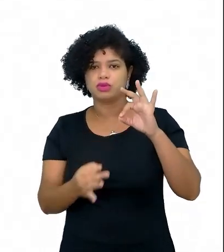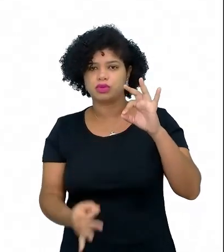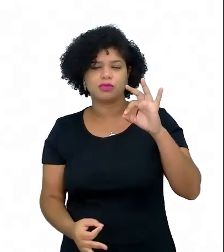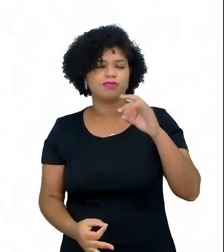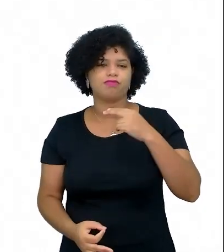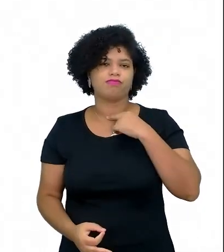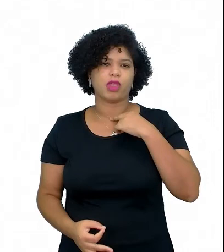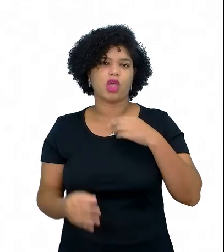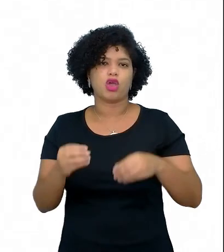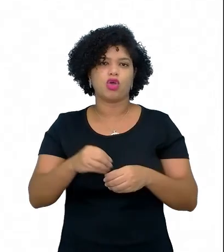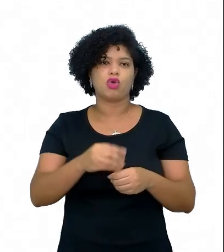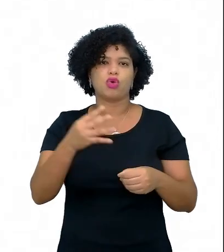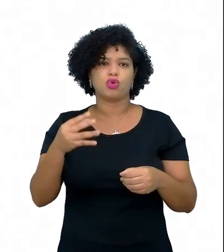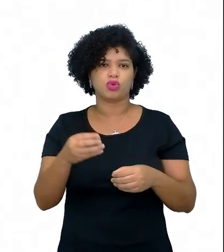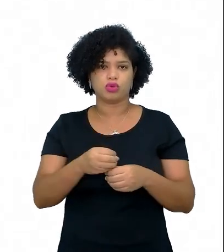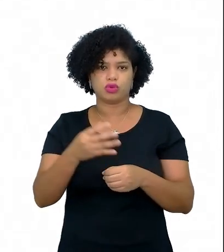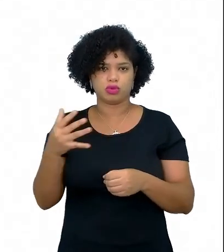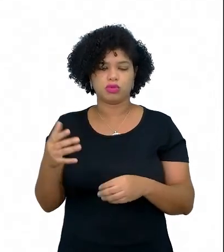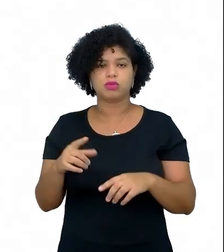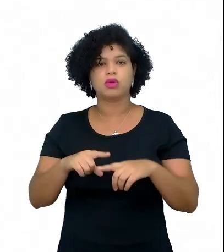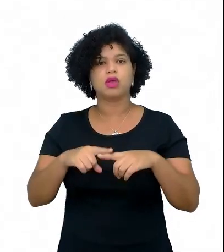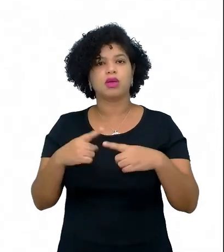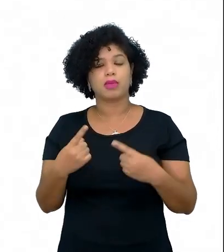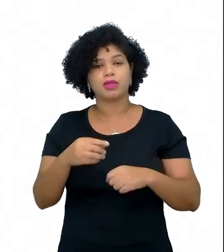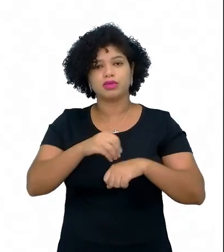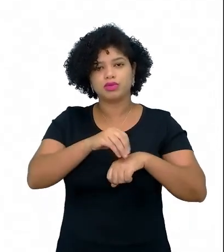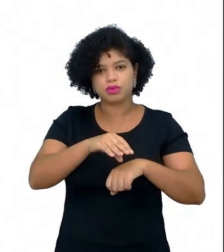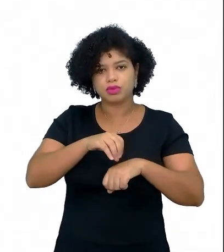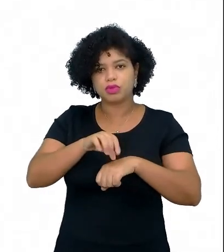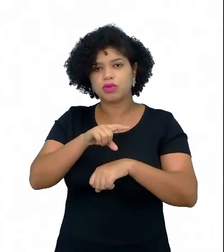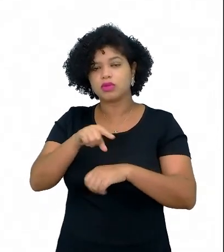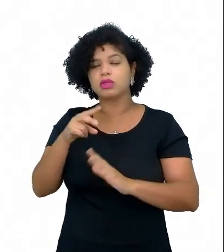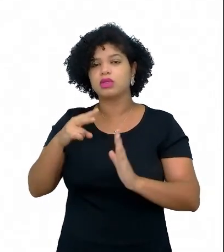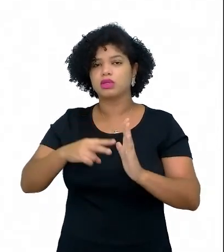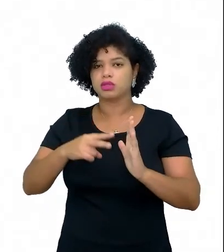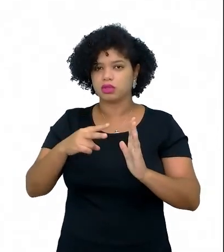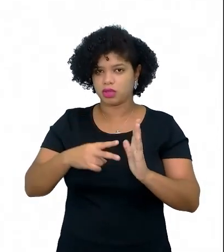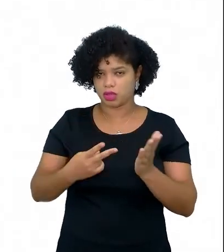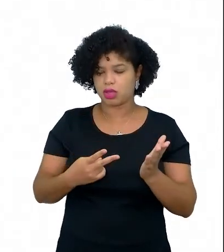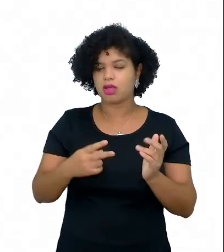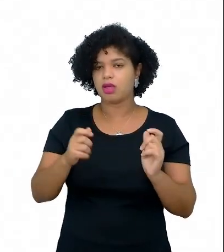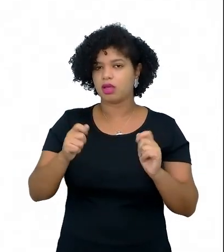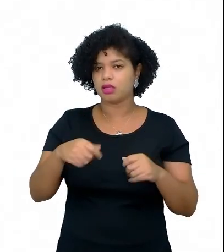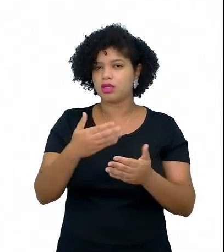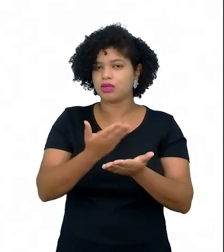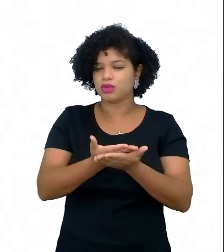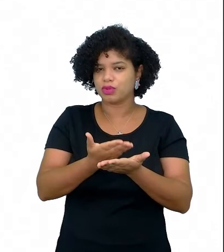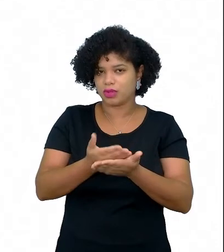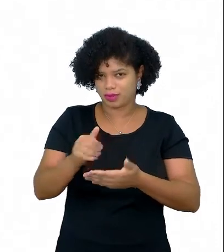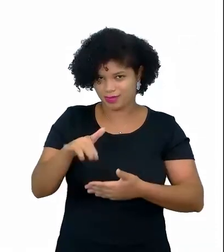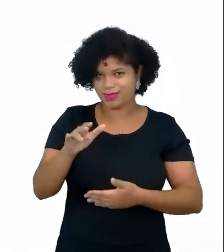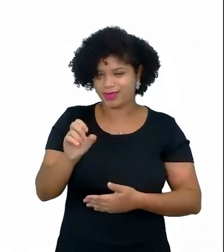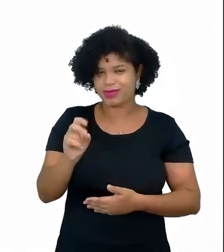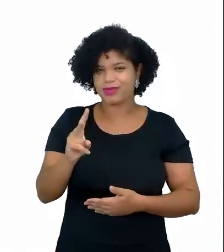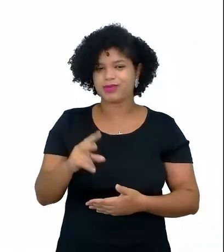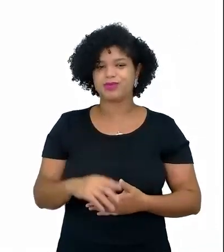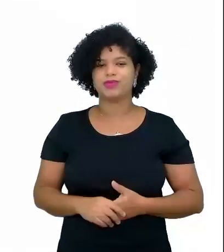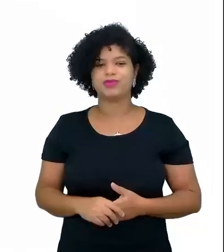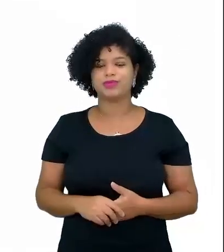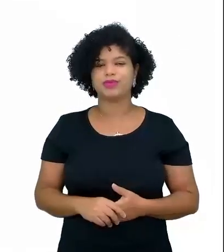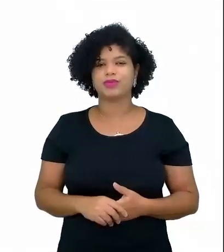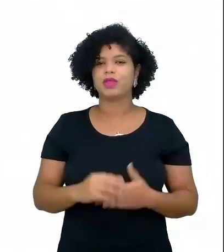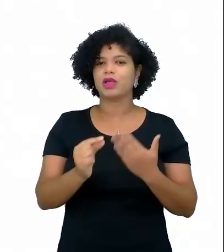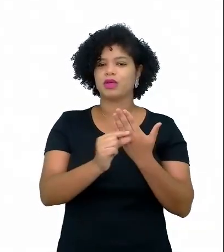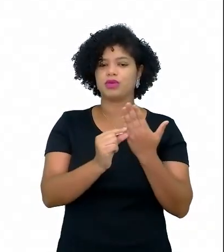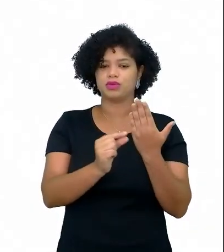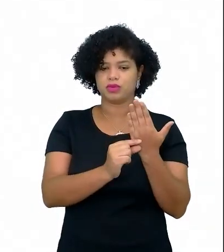os conteúdos aqui, mas a gente deixa indicações para vocês de leitura e para vocês poderem estudar um pouquinho mais. Bom, então, só para a